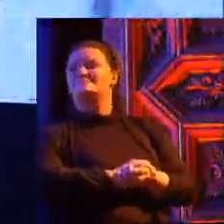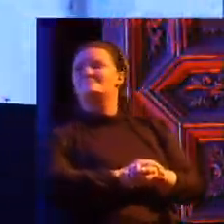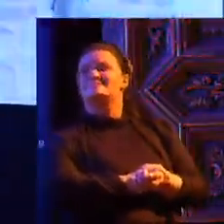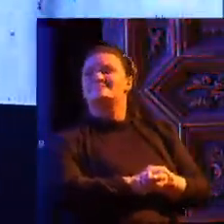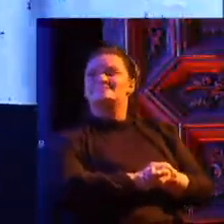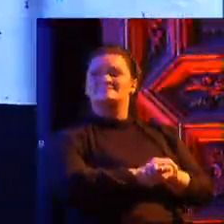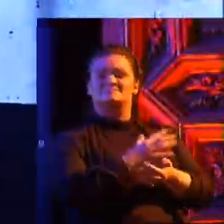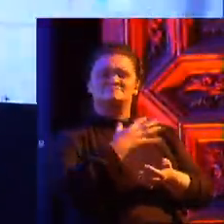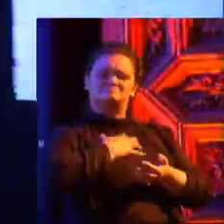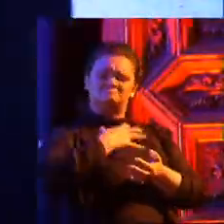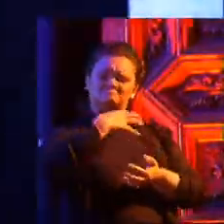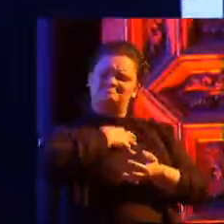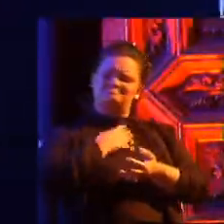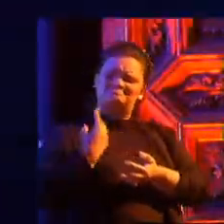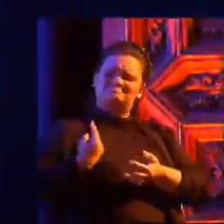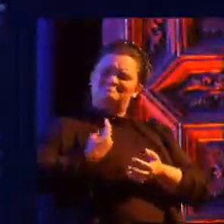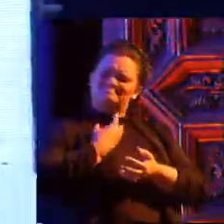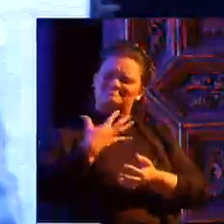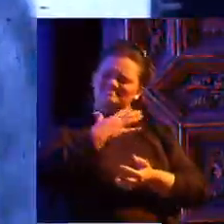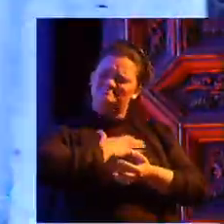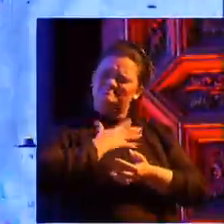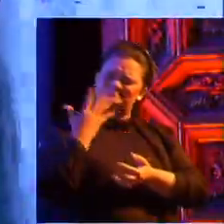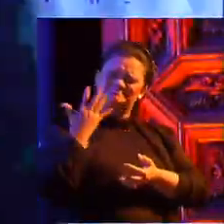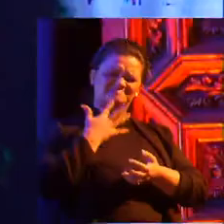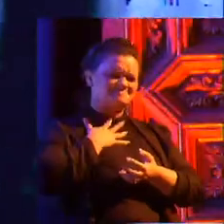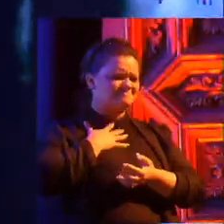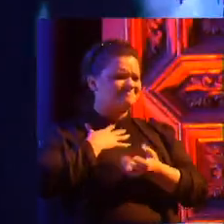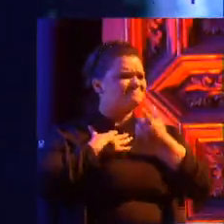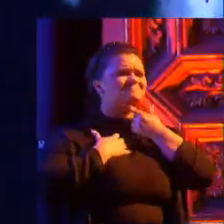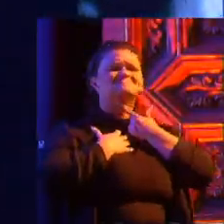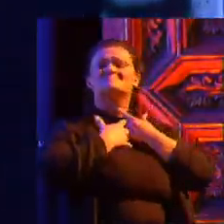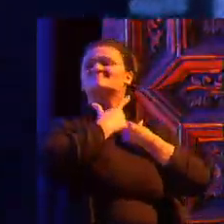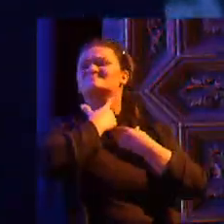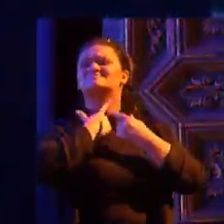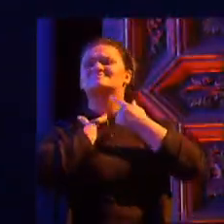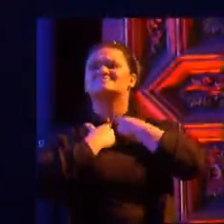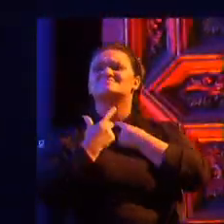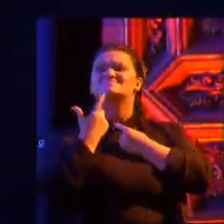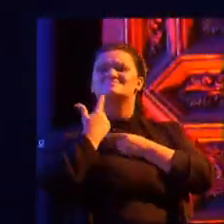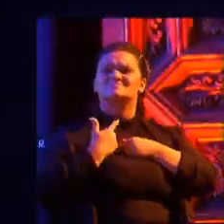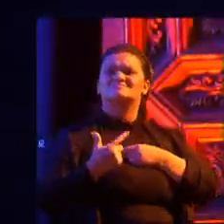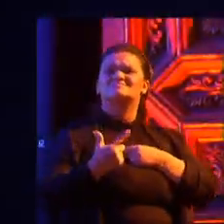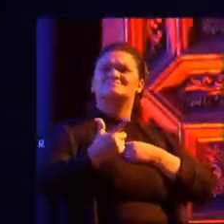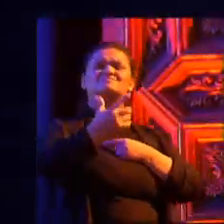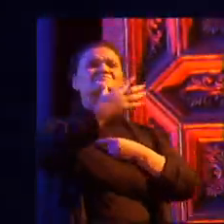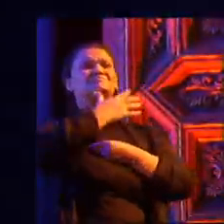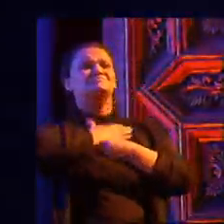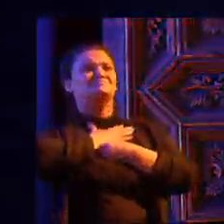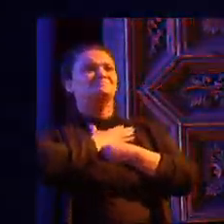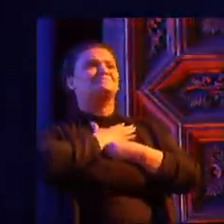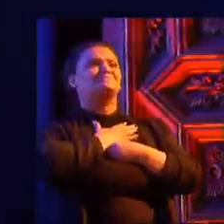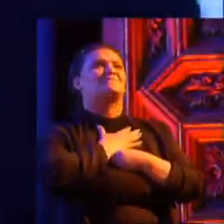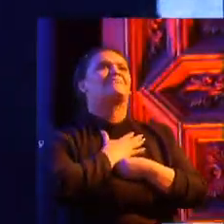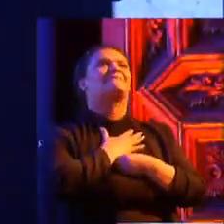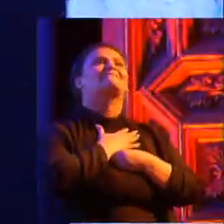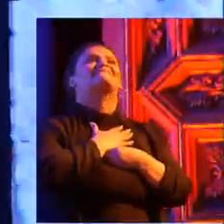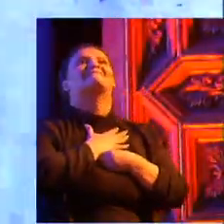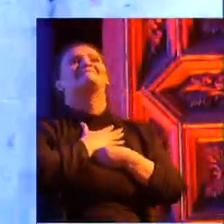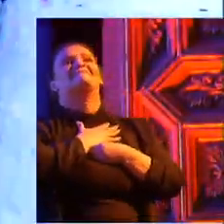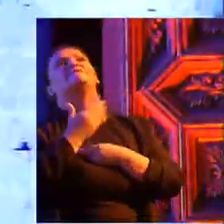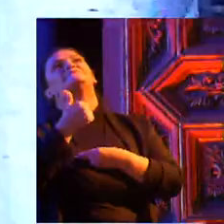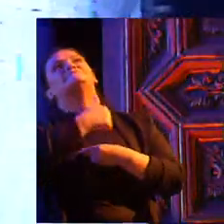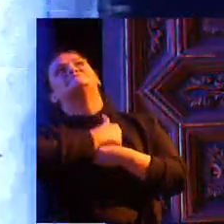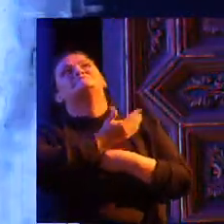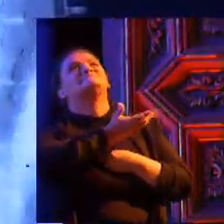Dá um vazio no peito, uma coisa ruim. O teu corpo em mim e no